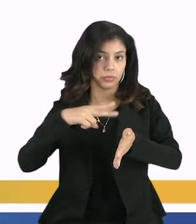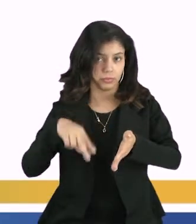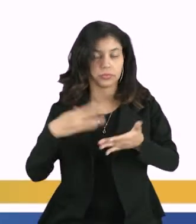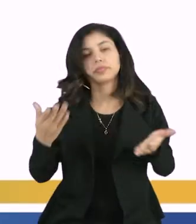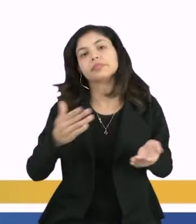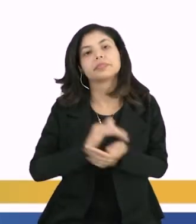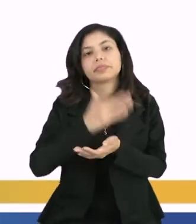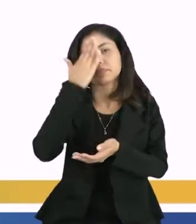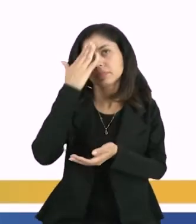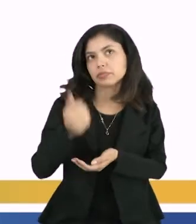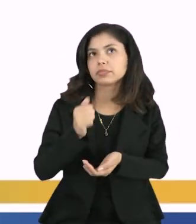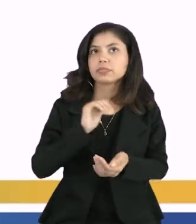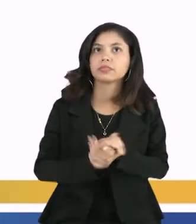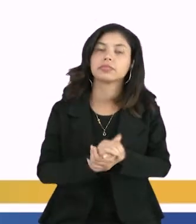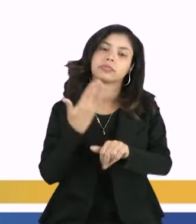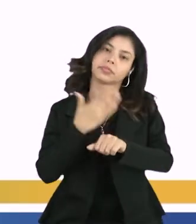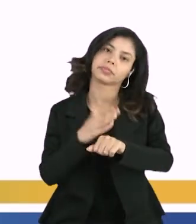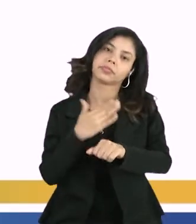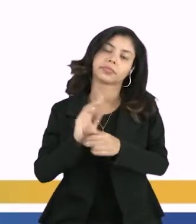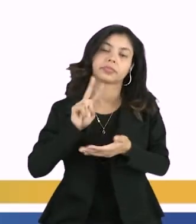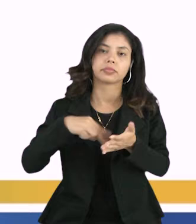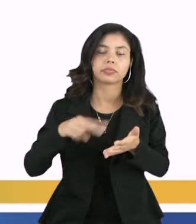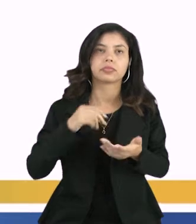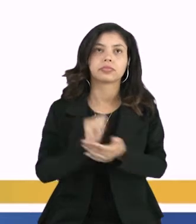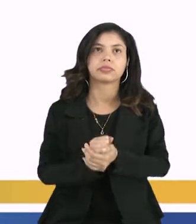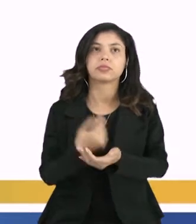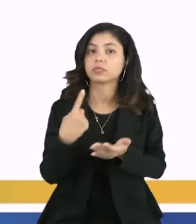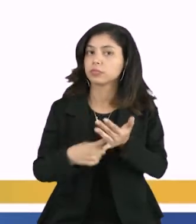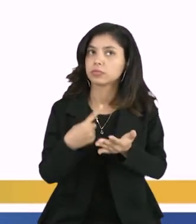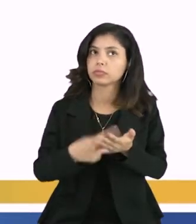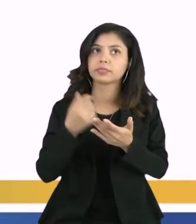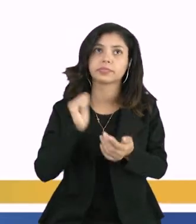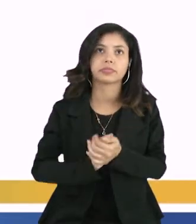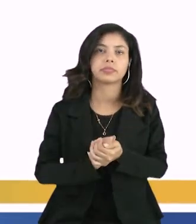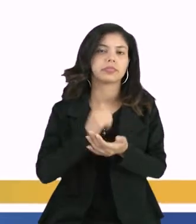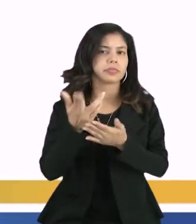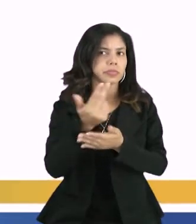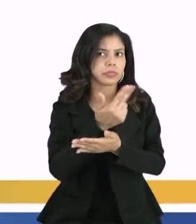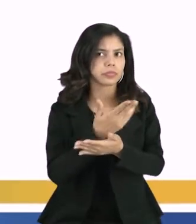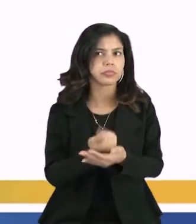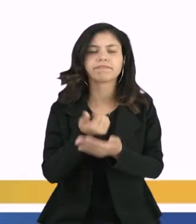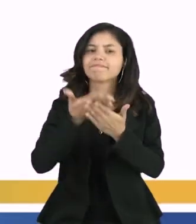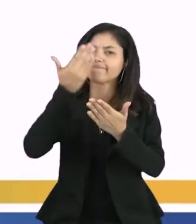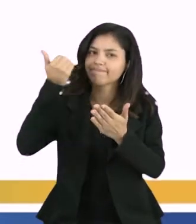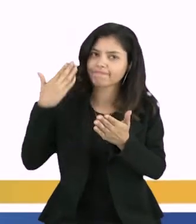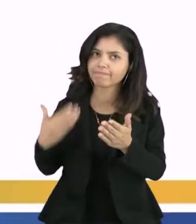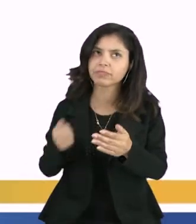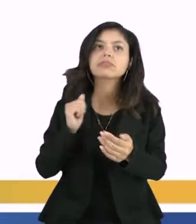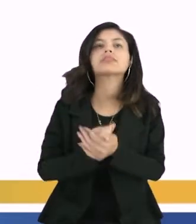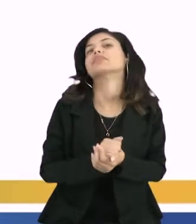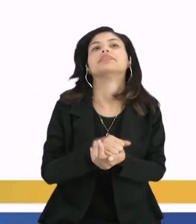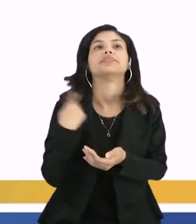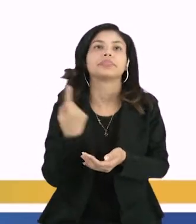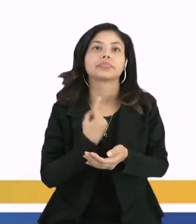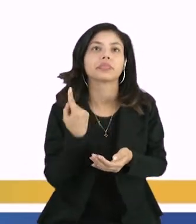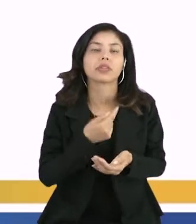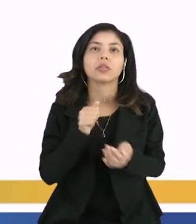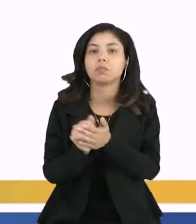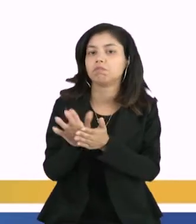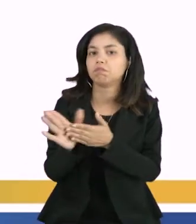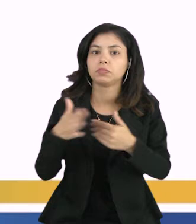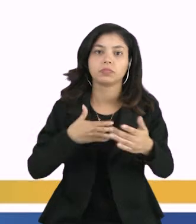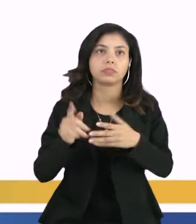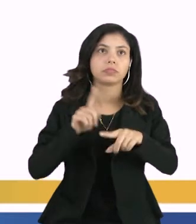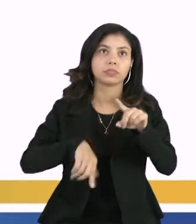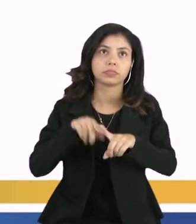Dança, né? Saberes e práticas. A dança é considerada uma das artes mais antigas. É a única que dispensa